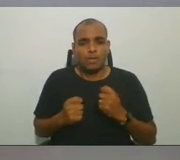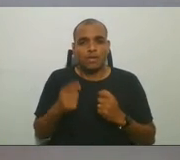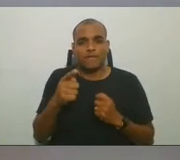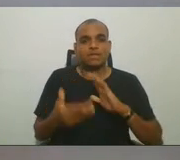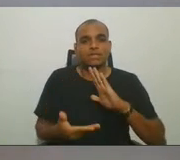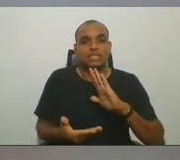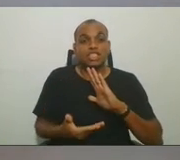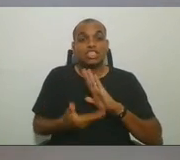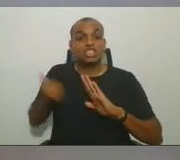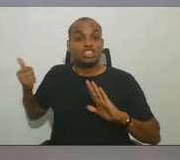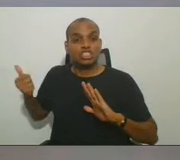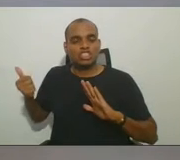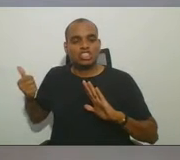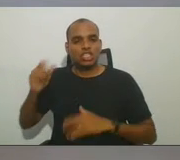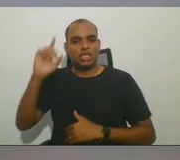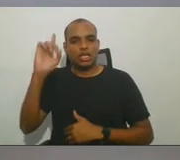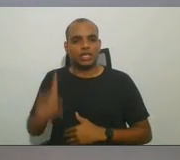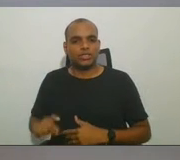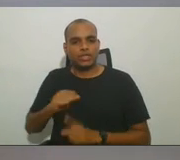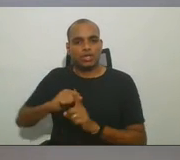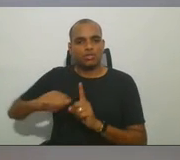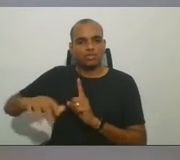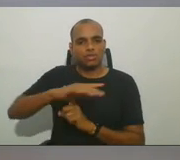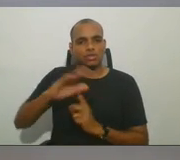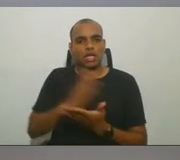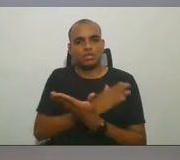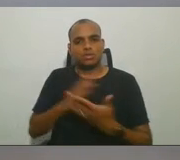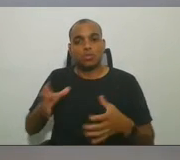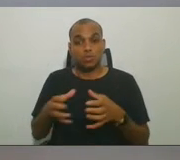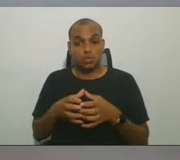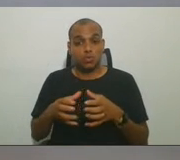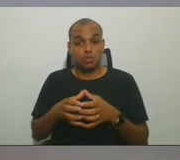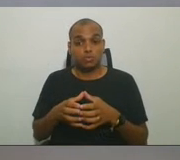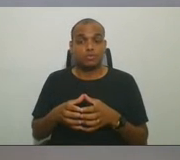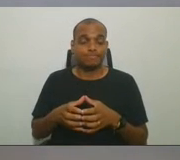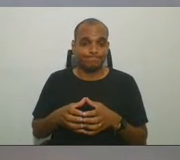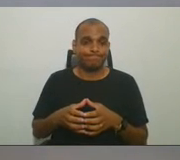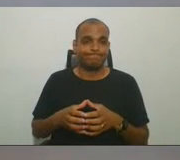retira direitos sociais de determinados grupos e assim por diante, né?